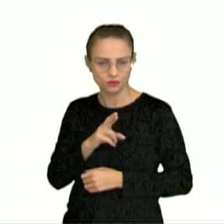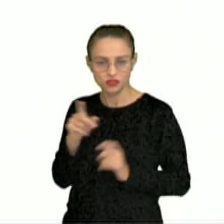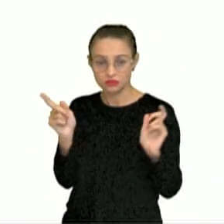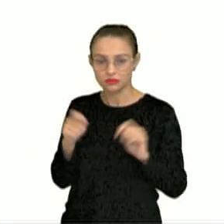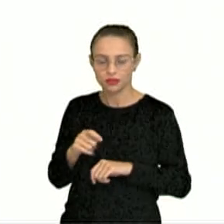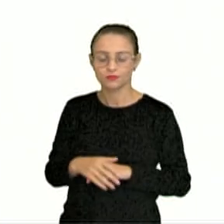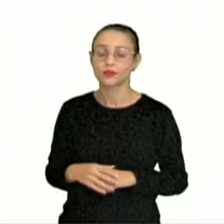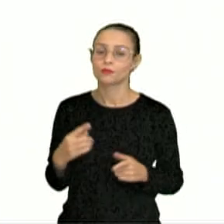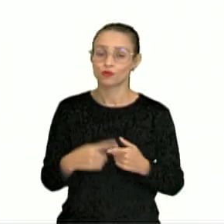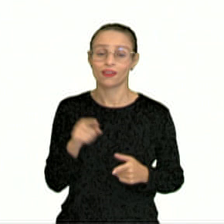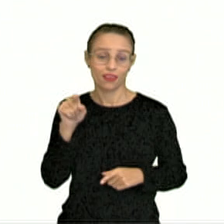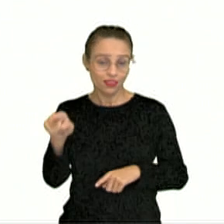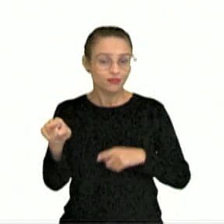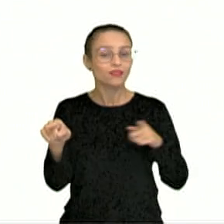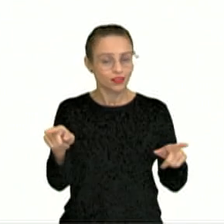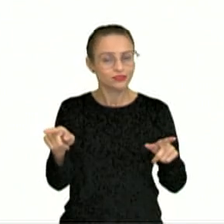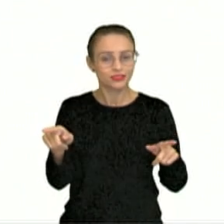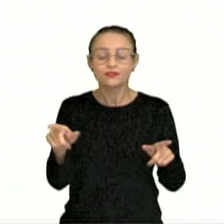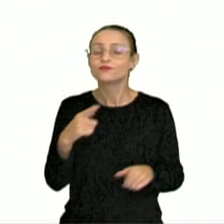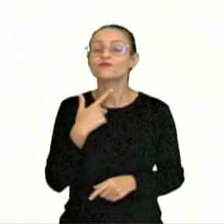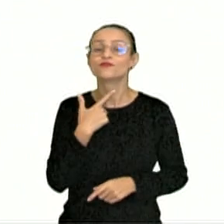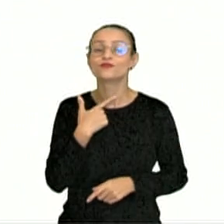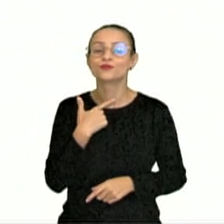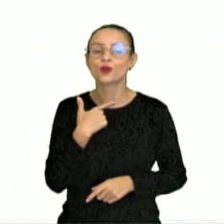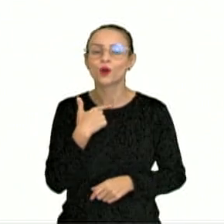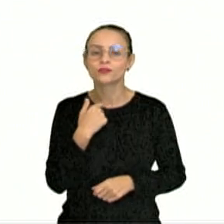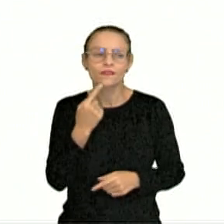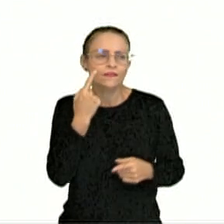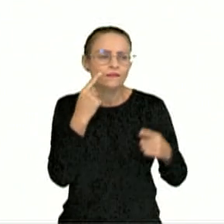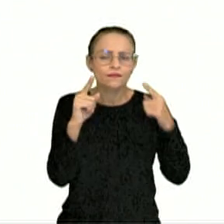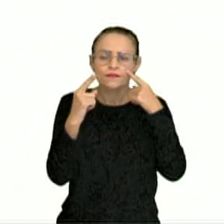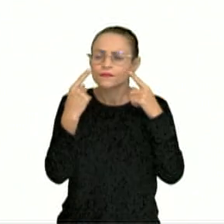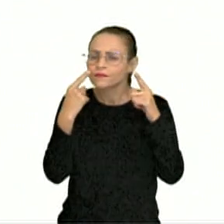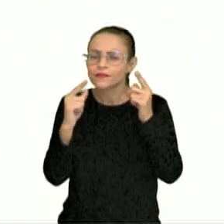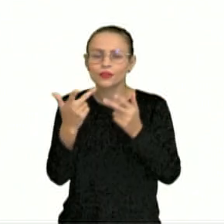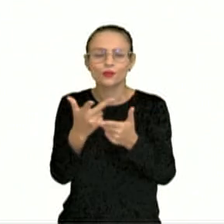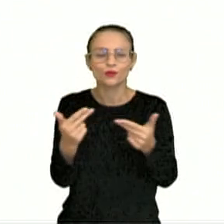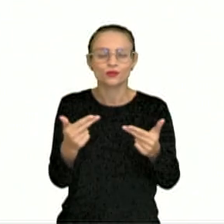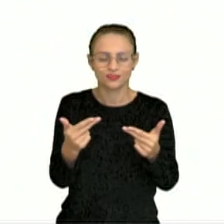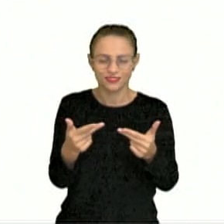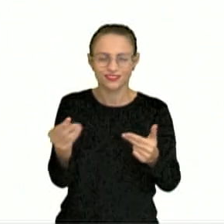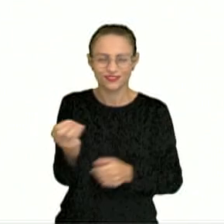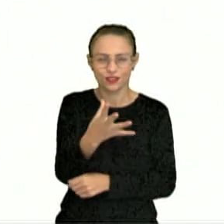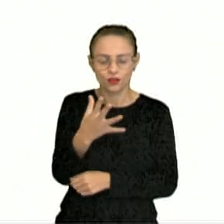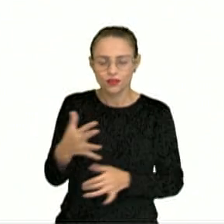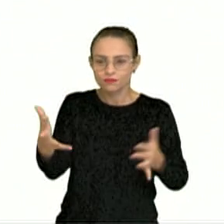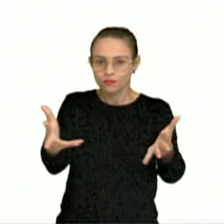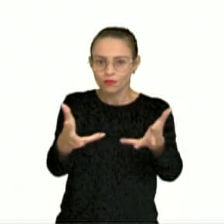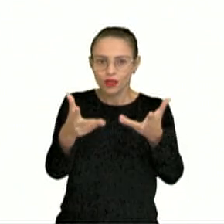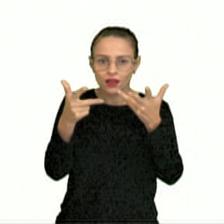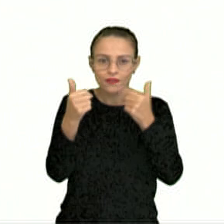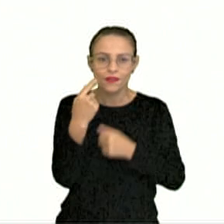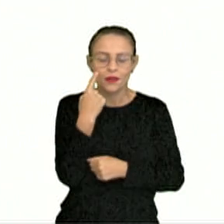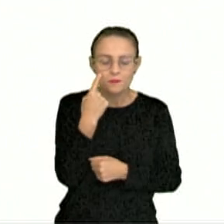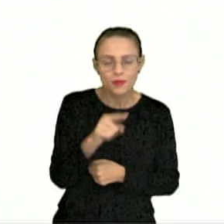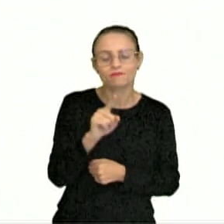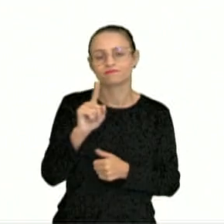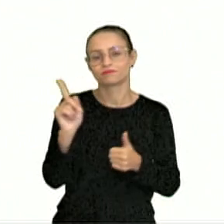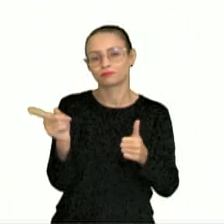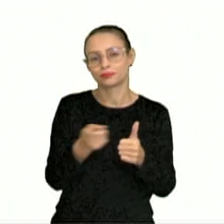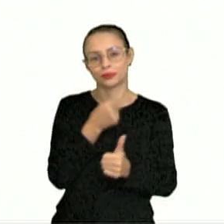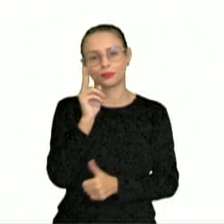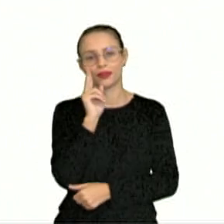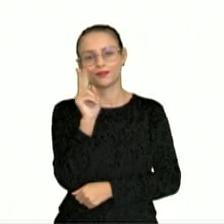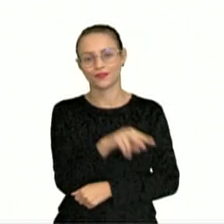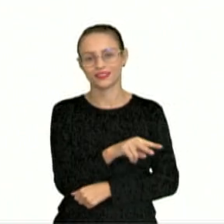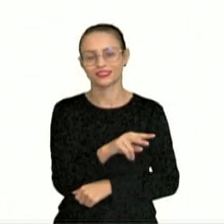Porque em ambos existe a vontade de descobrir coisas novas, de se maravilhar com o que se depara pela primeira vez.